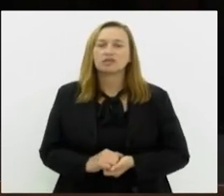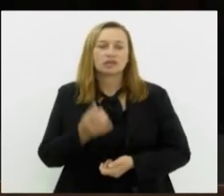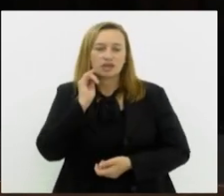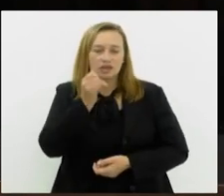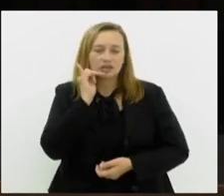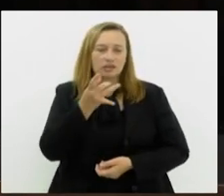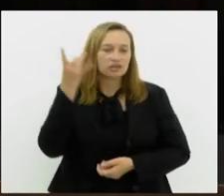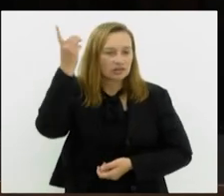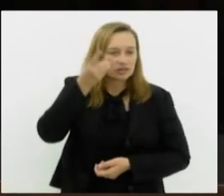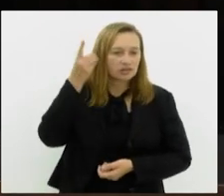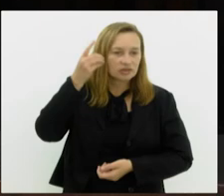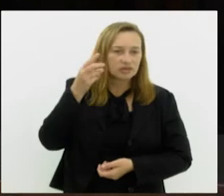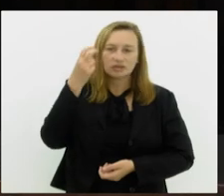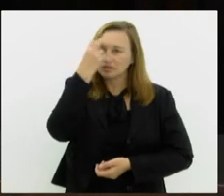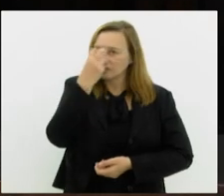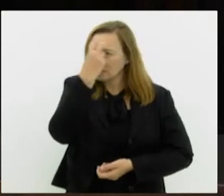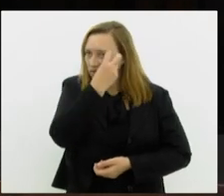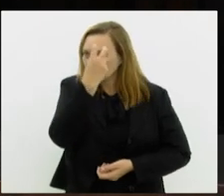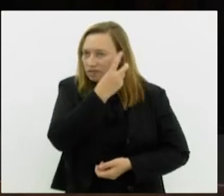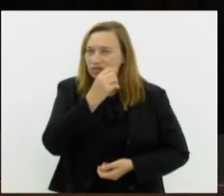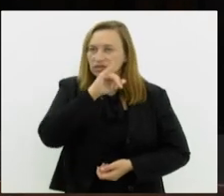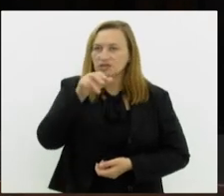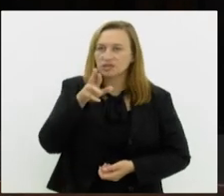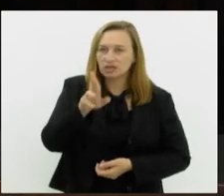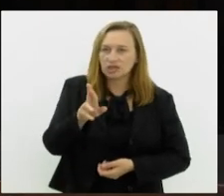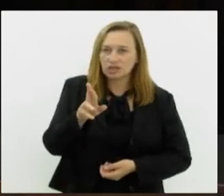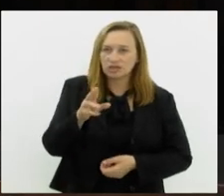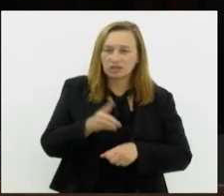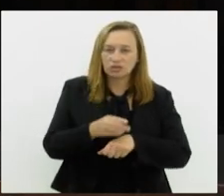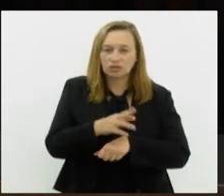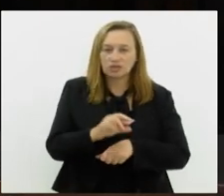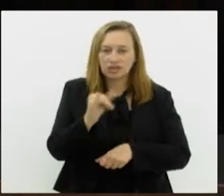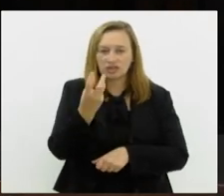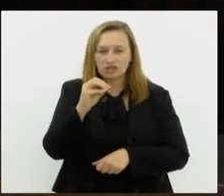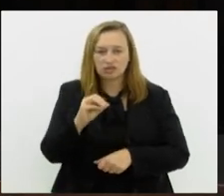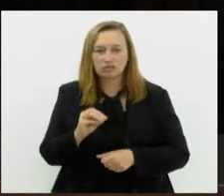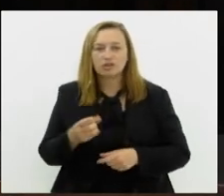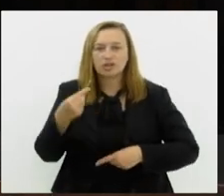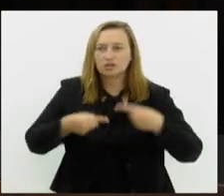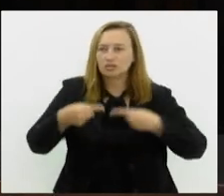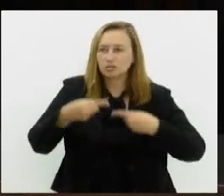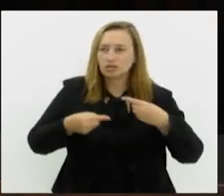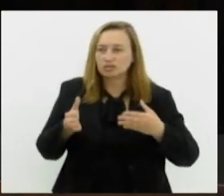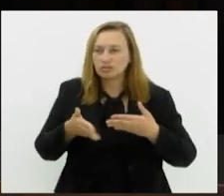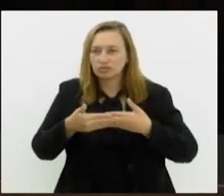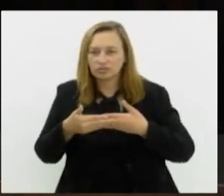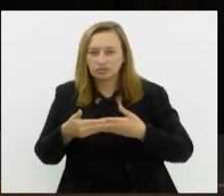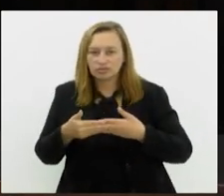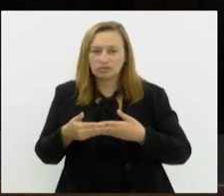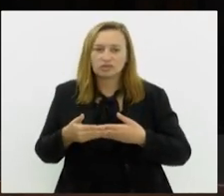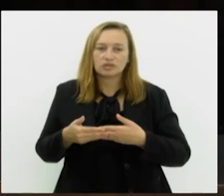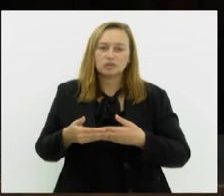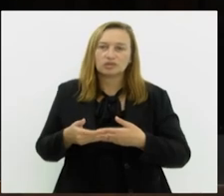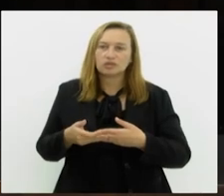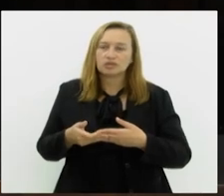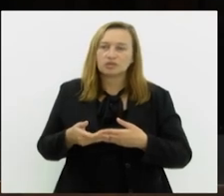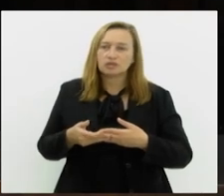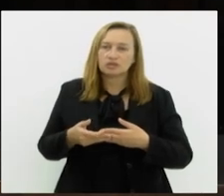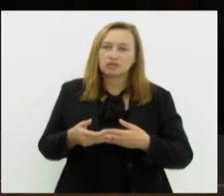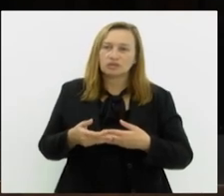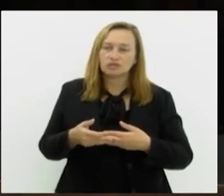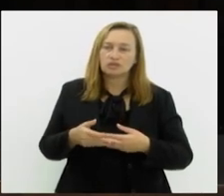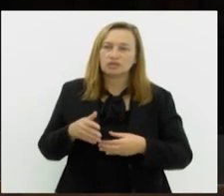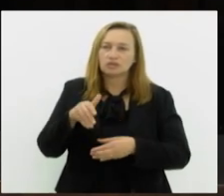Relatores, deputada Verônica Lima, Jair Bittencourt e doutor Serginho. Em discussão, não havendo quem queira discutir, encerrada